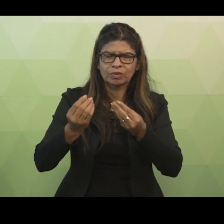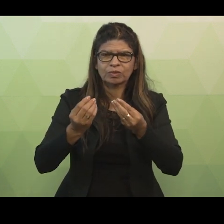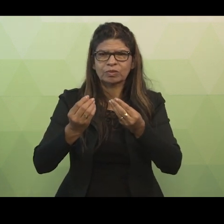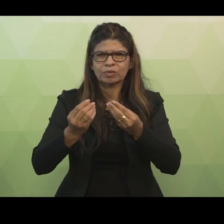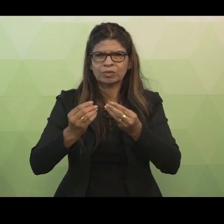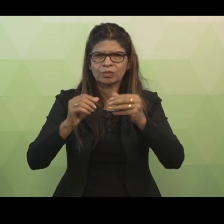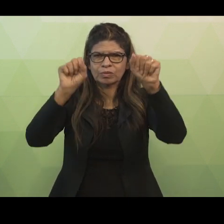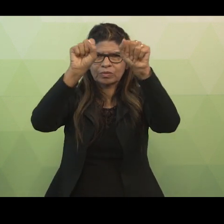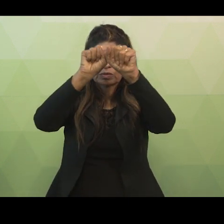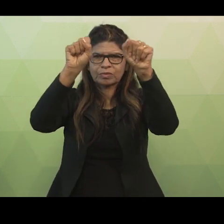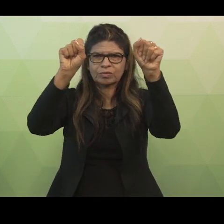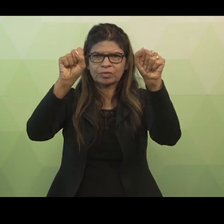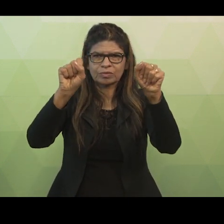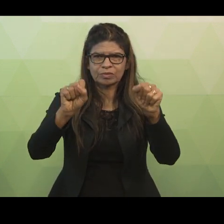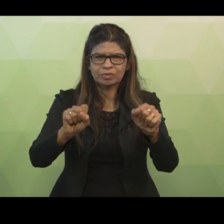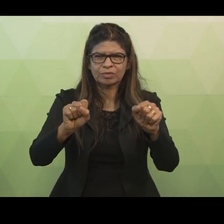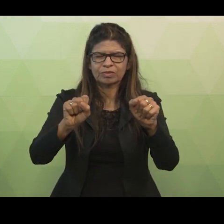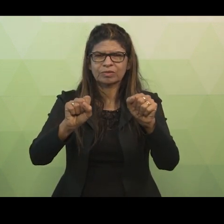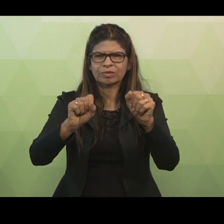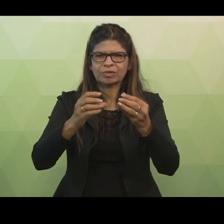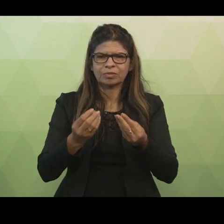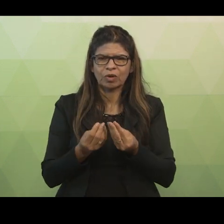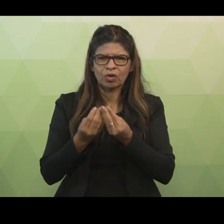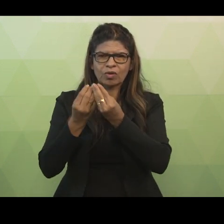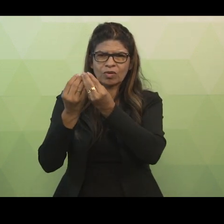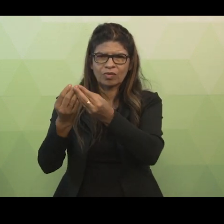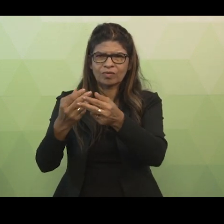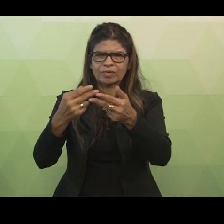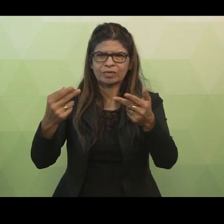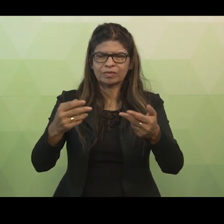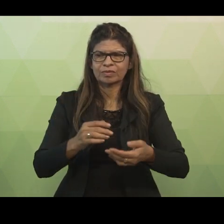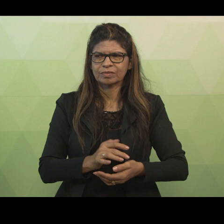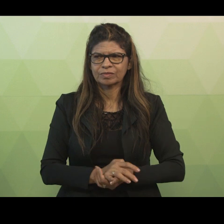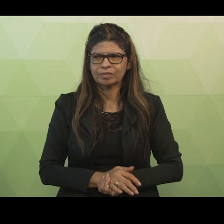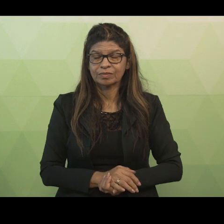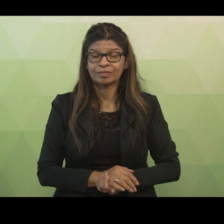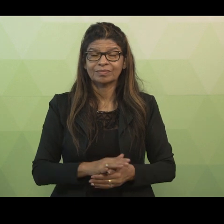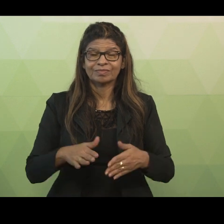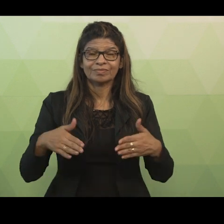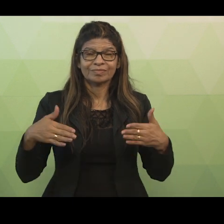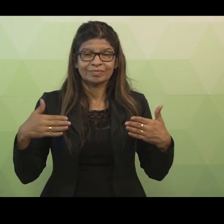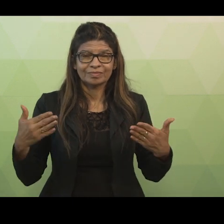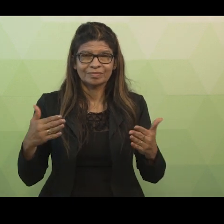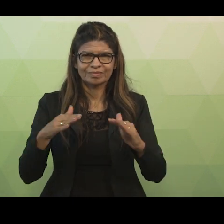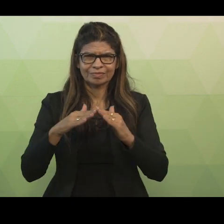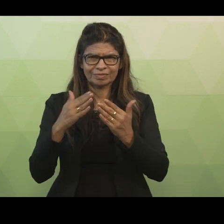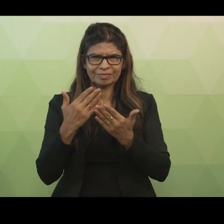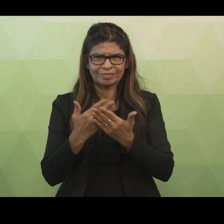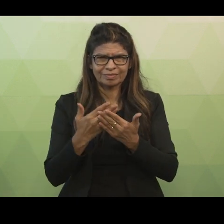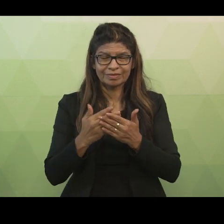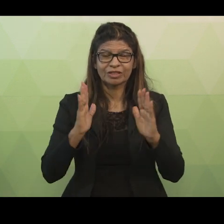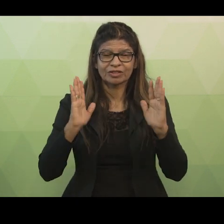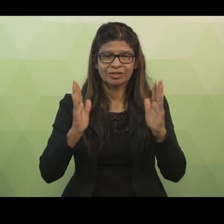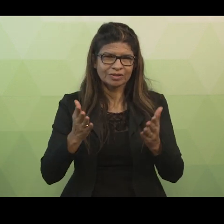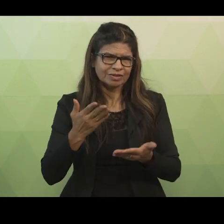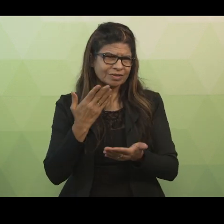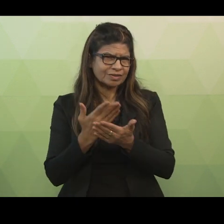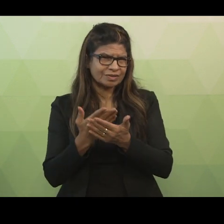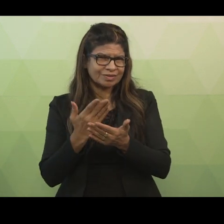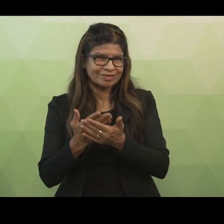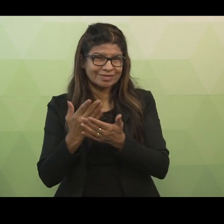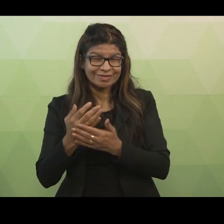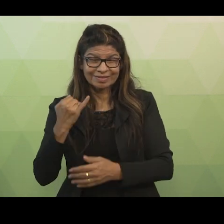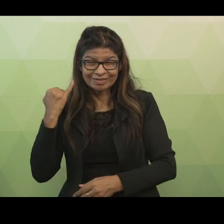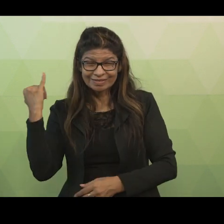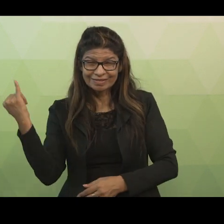deverá possuir. Por exemplo, nome, CPF, RG, endereço, telefone, data